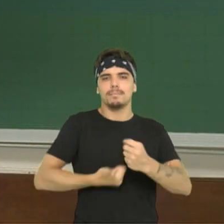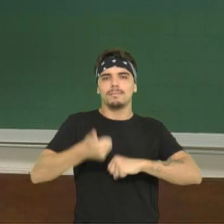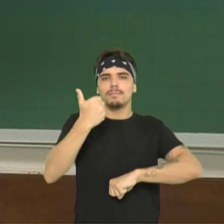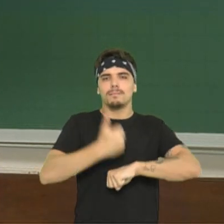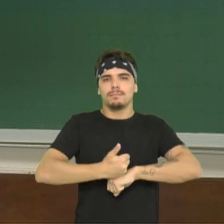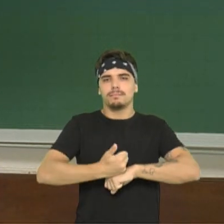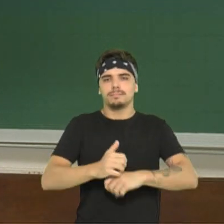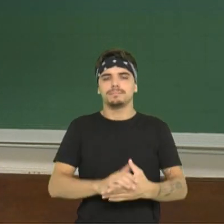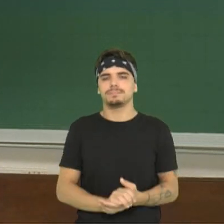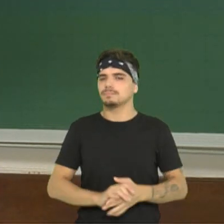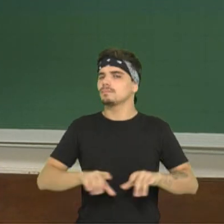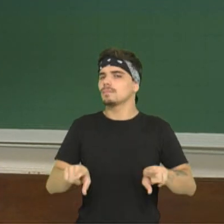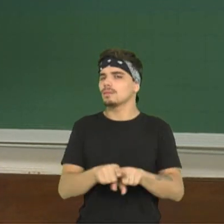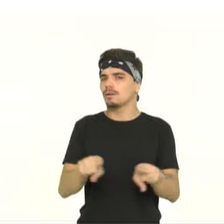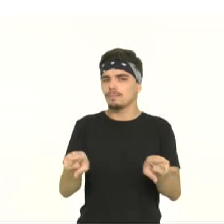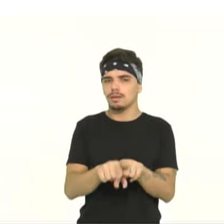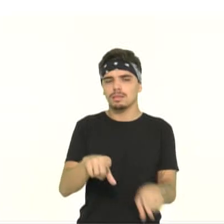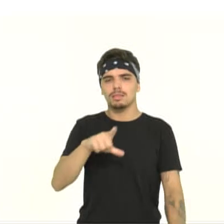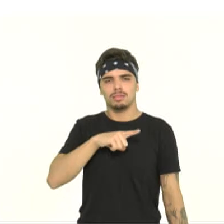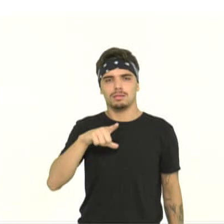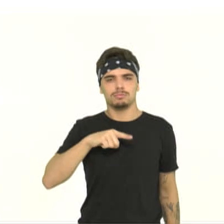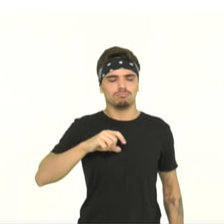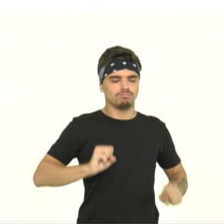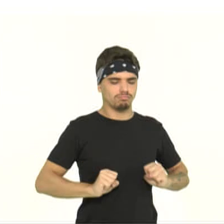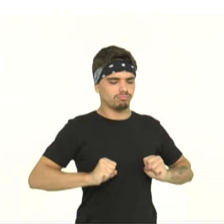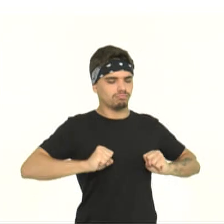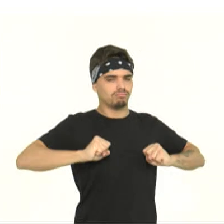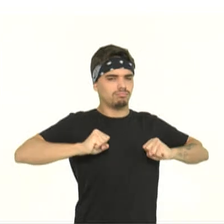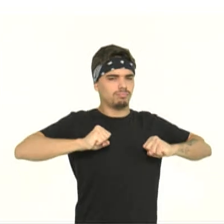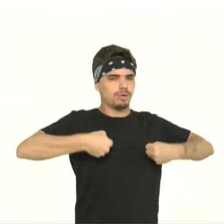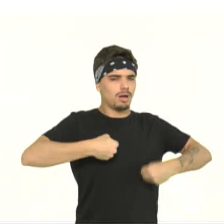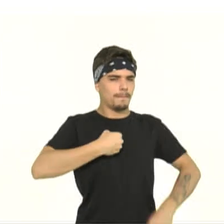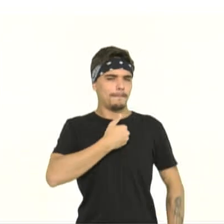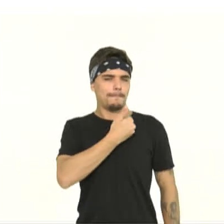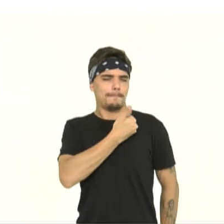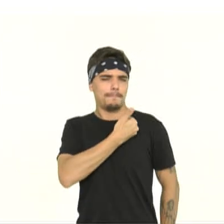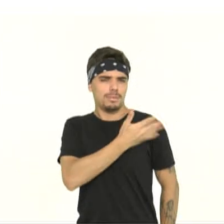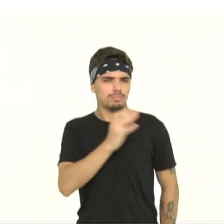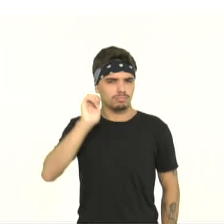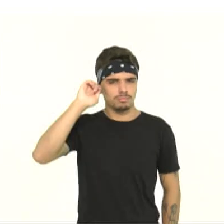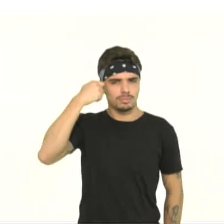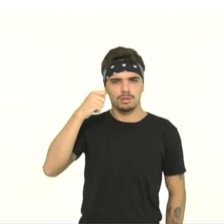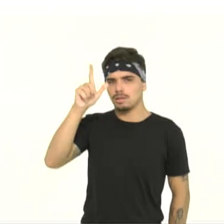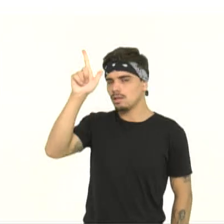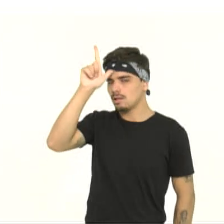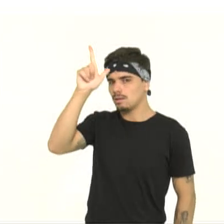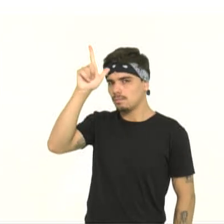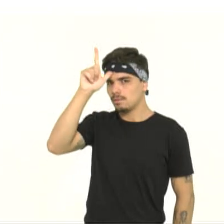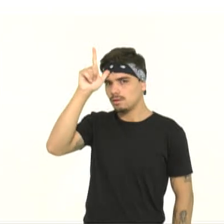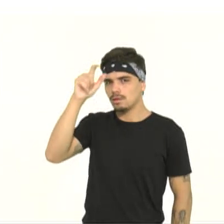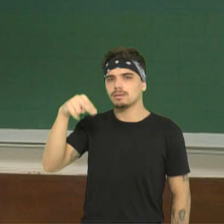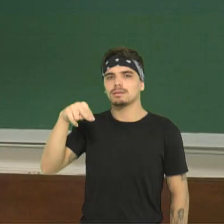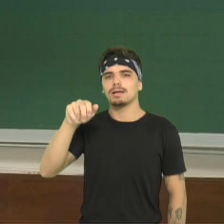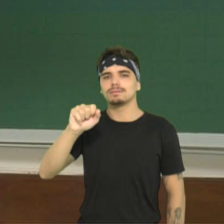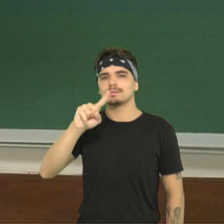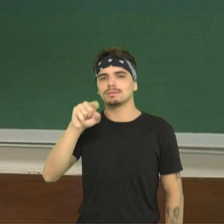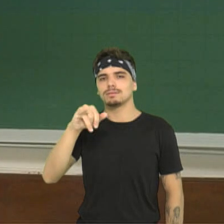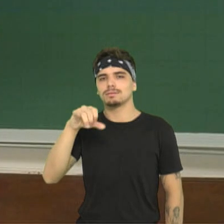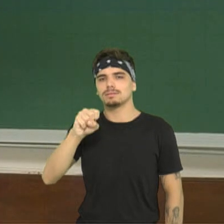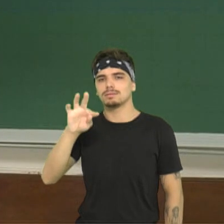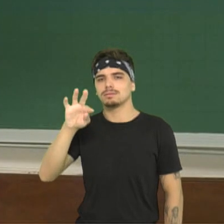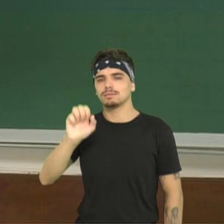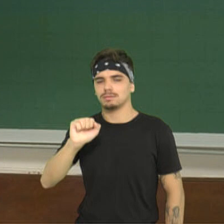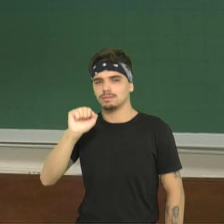totalitários. Além disso, a conotação fortemente racista, principalmente na Alemanha nazista, com a questão